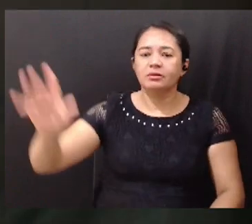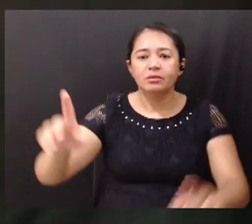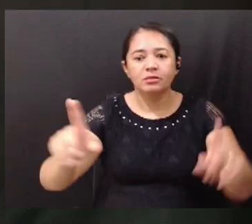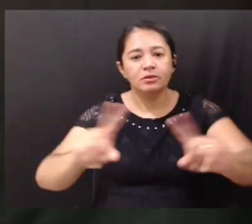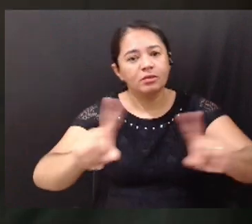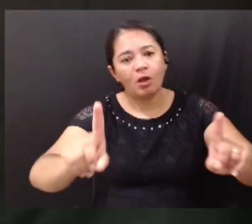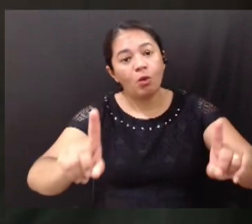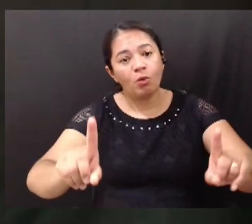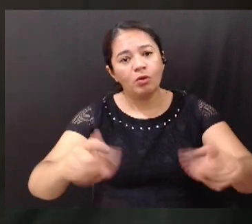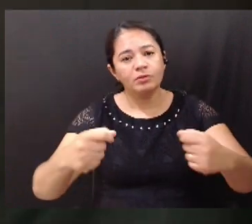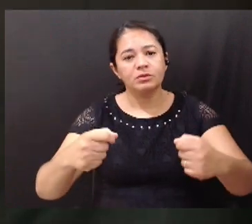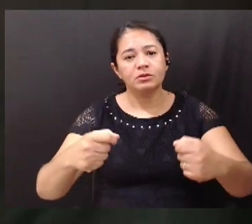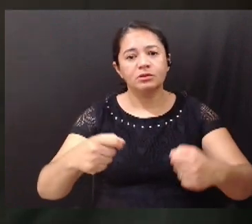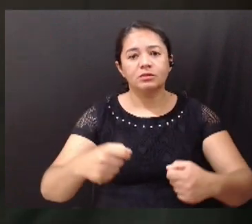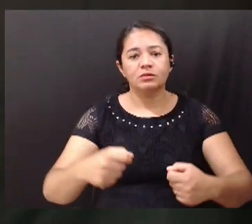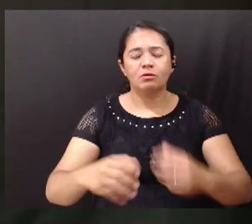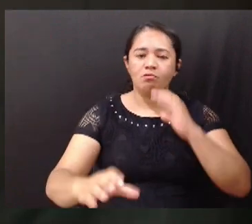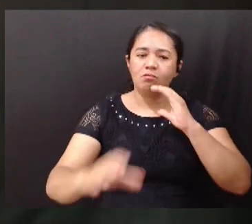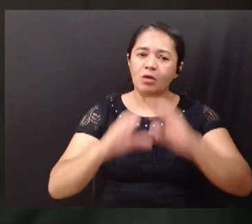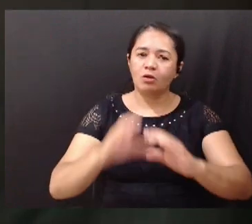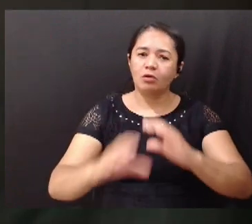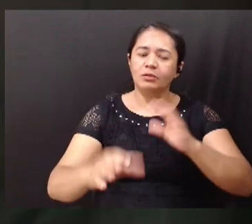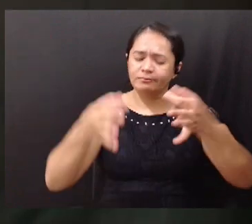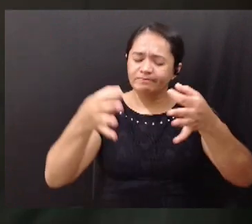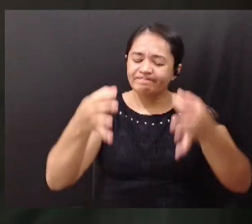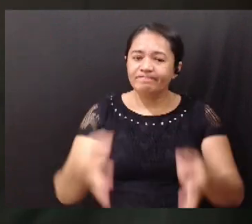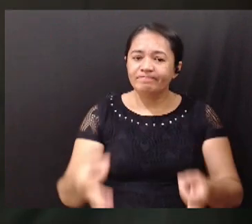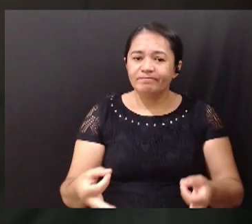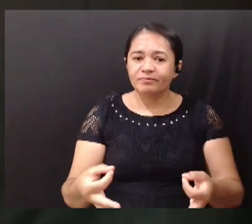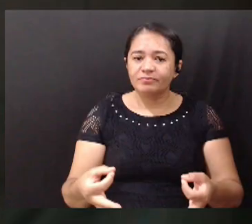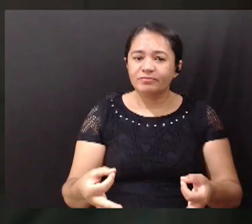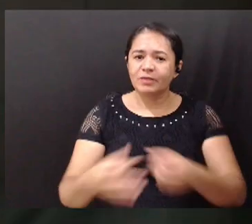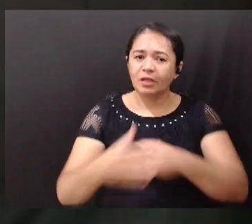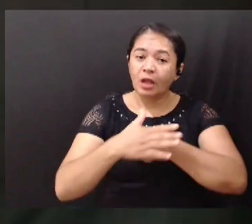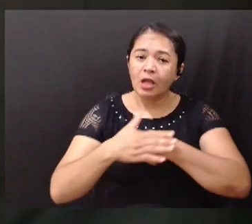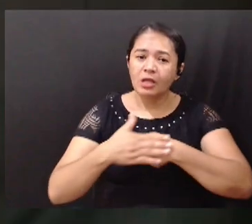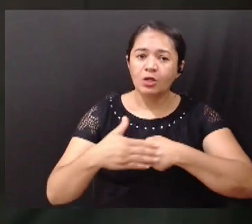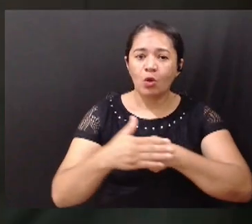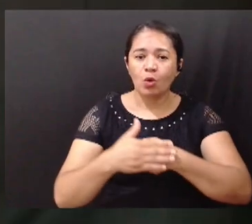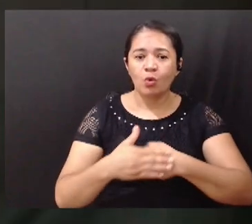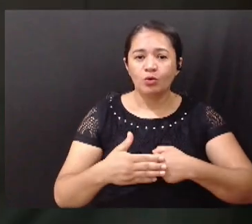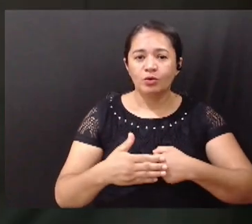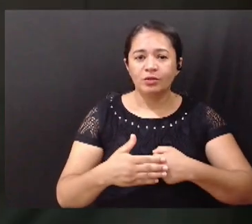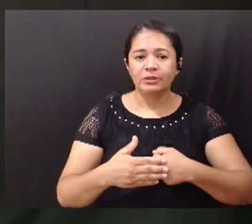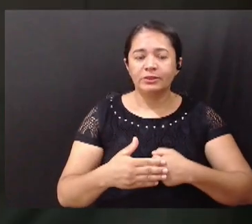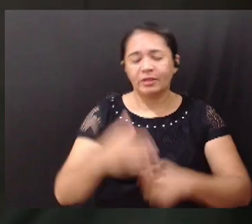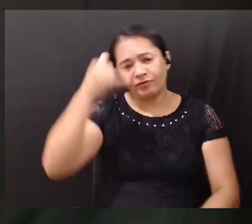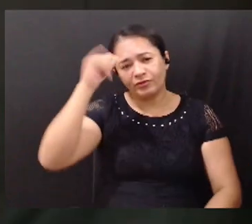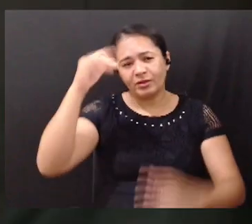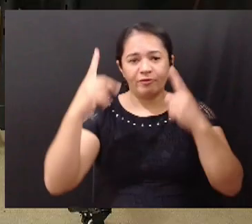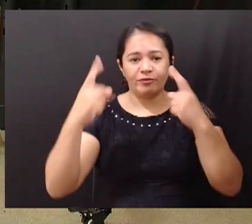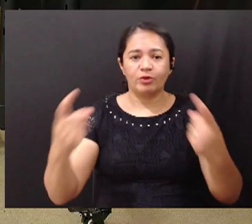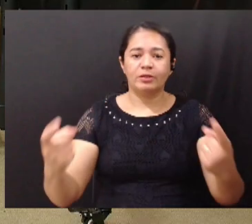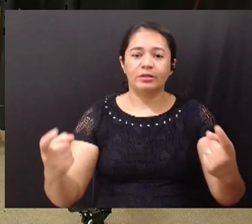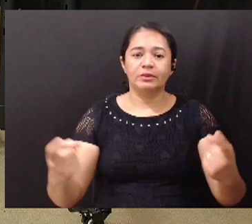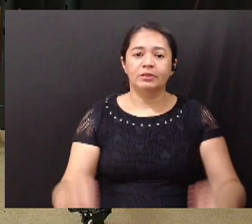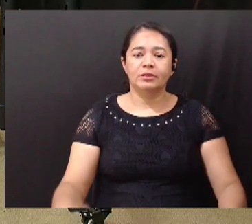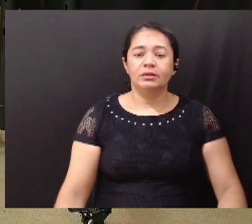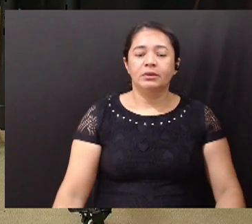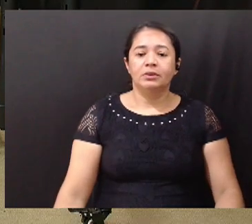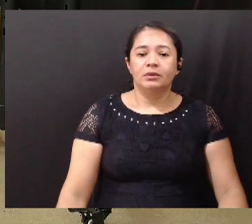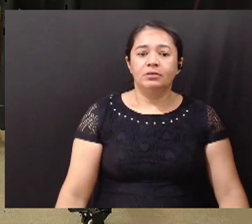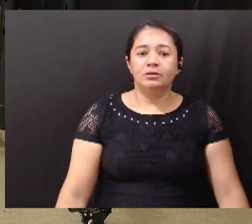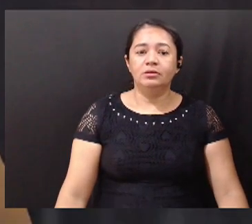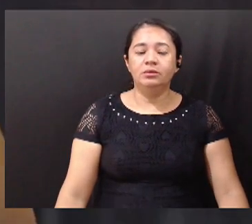uma comunicação mais, mais carinhosa, né, uma comunicação não violenta, vamos colocar assim, né, Vanessa? É uma oportunidade da